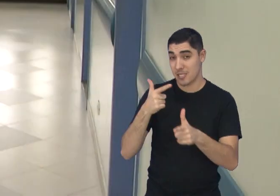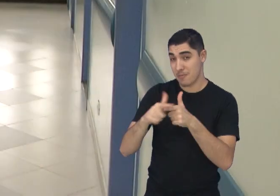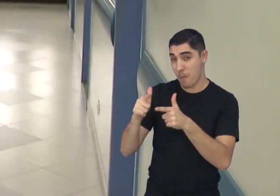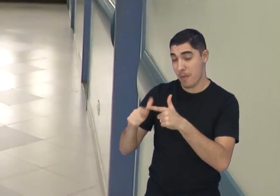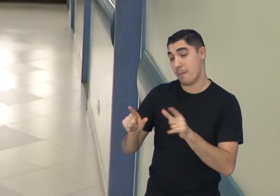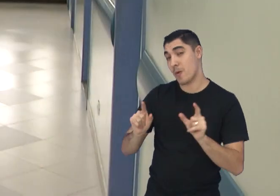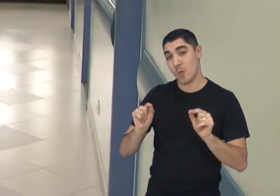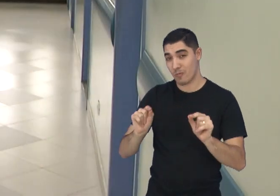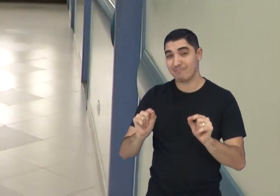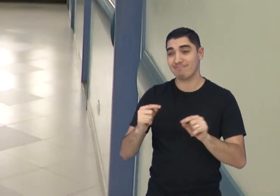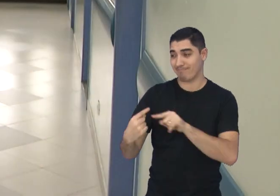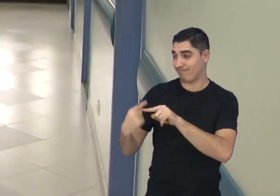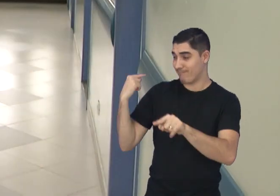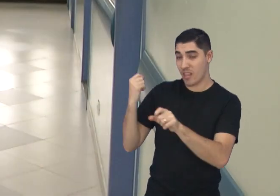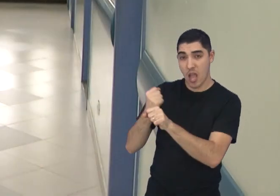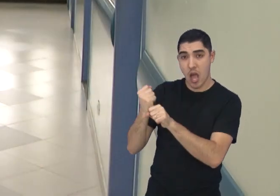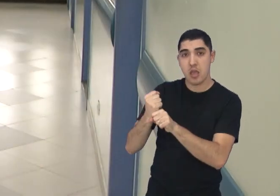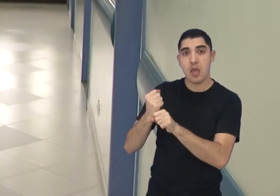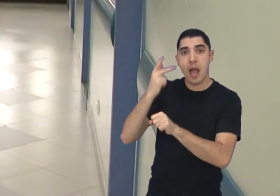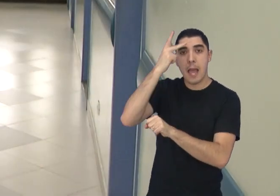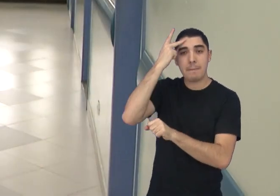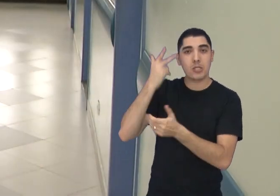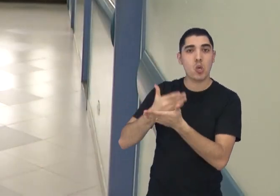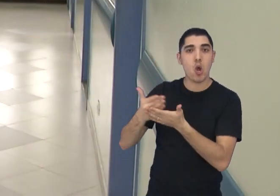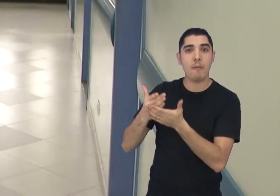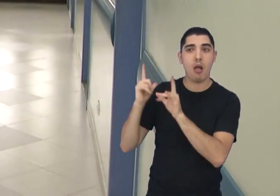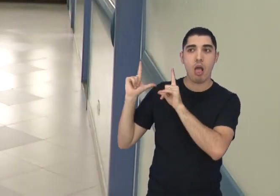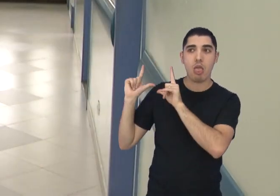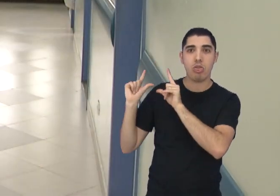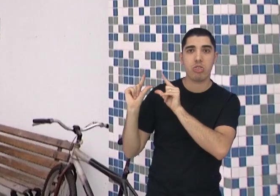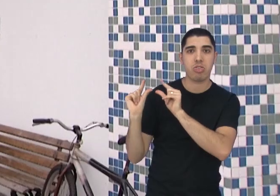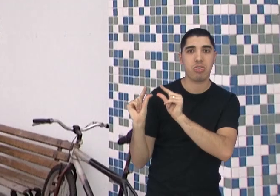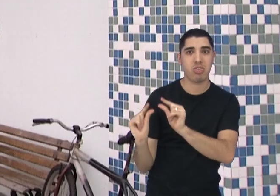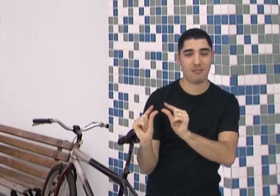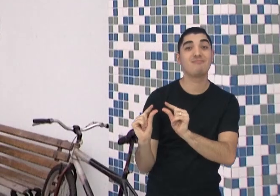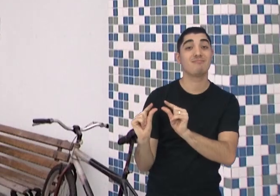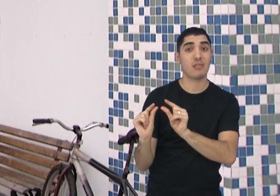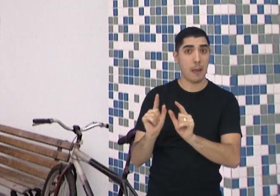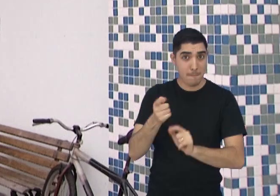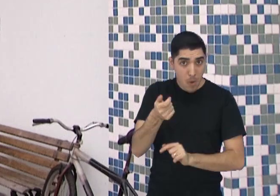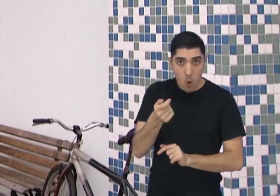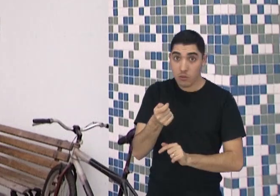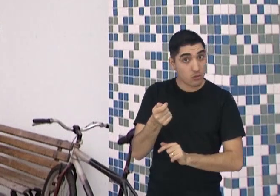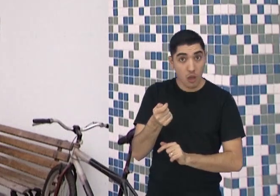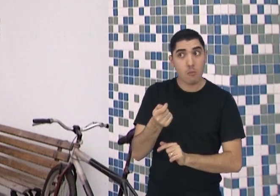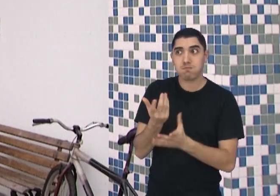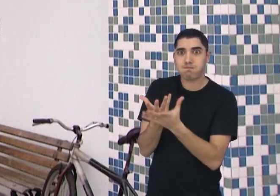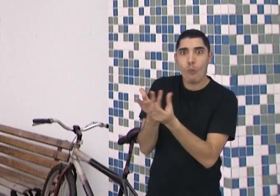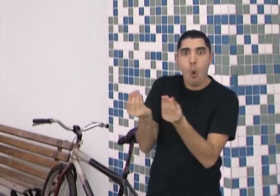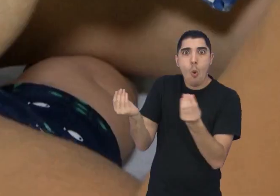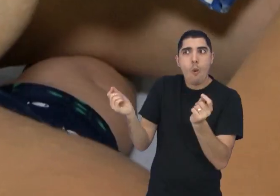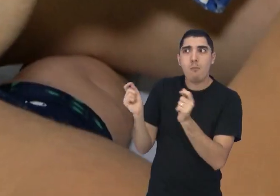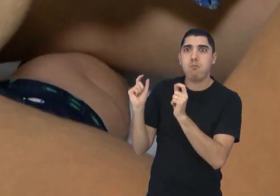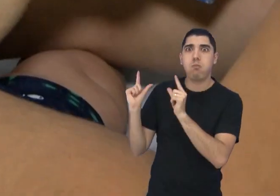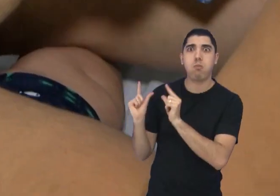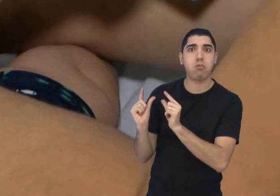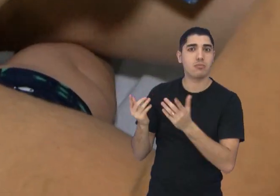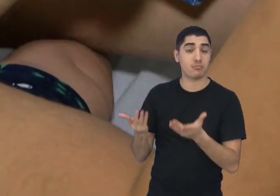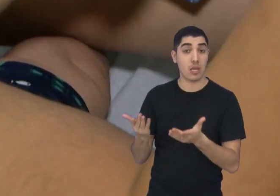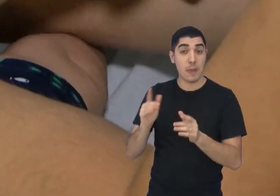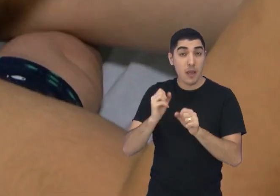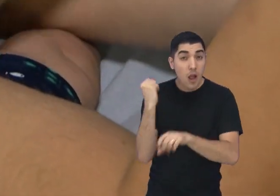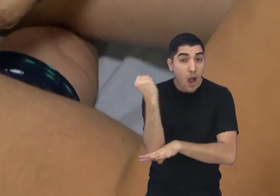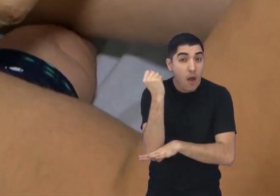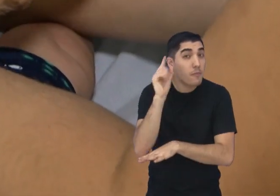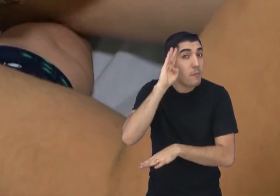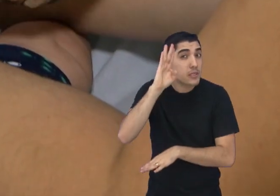dos últimos anos, a parcela de pessoas não vacinadas tem crescido, e não é pouco não, viu? E o mais grave, entre as crianças